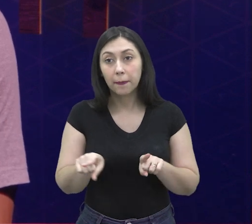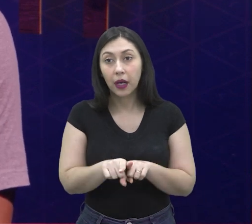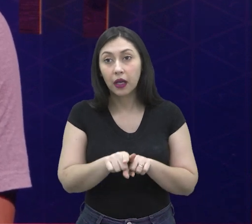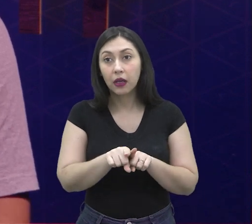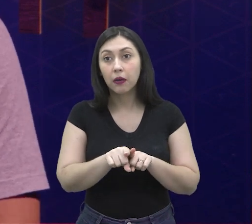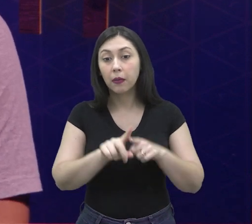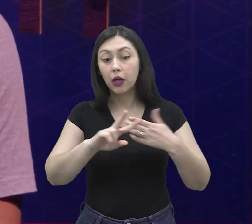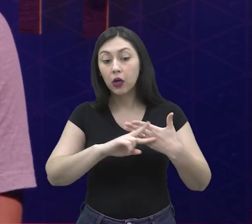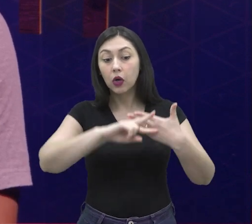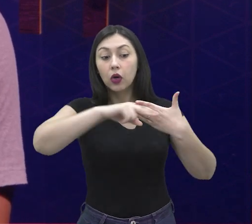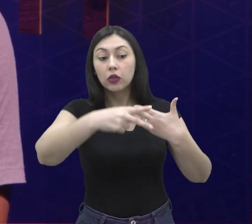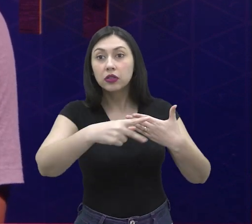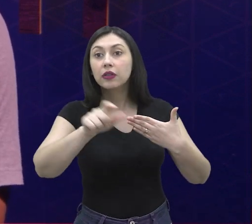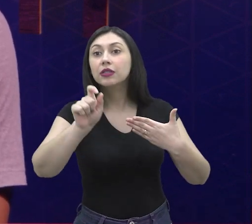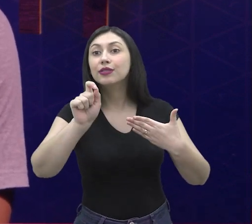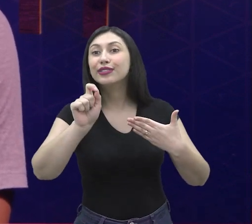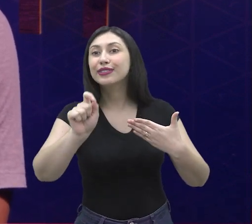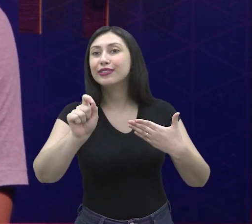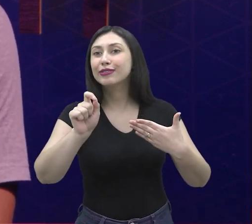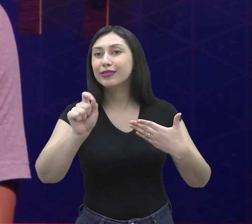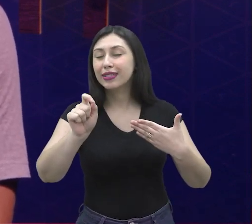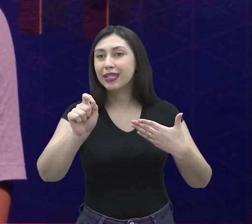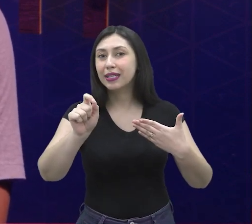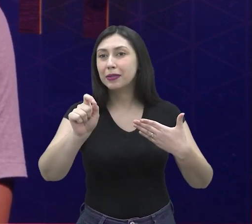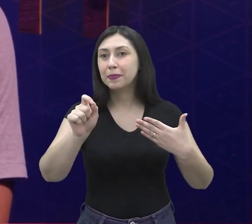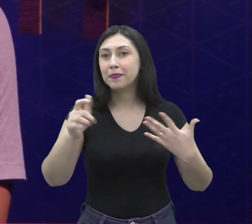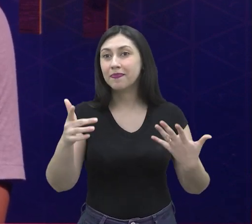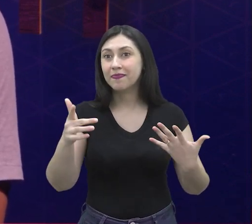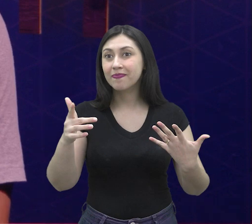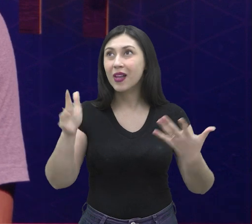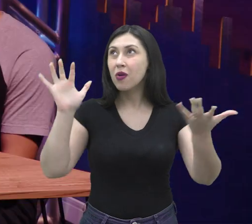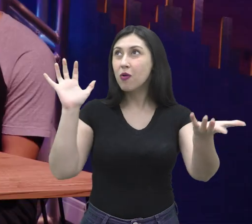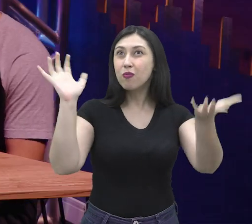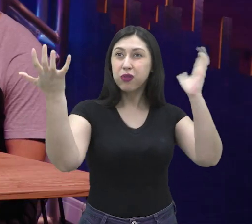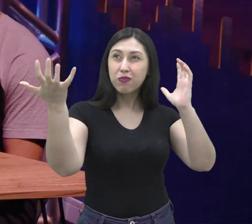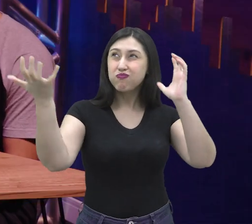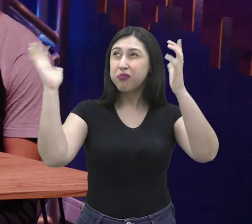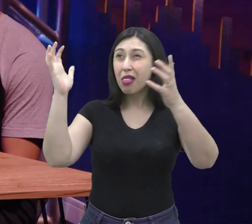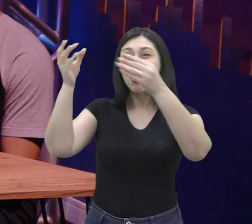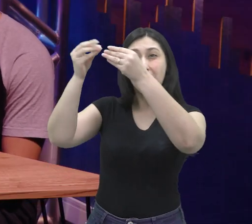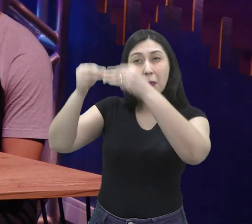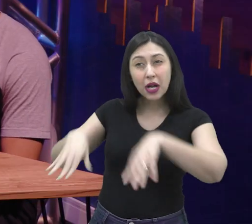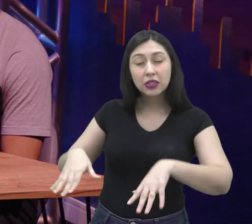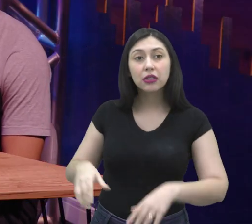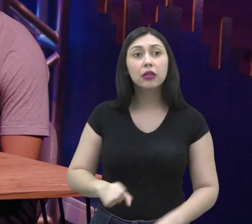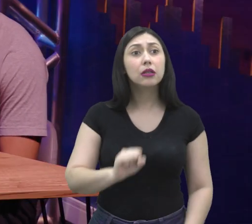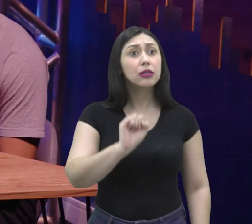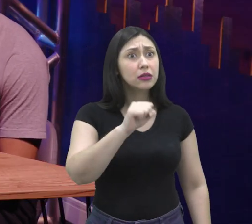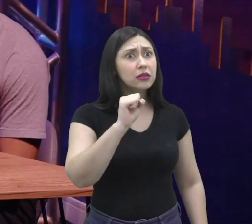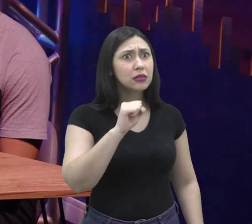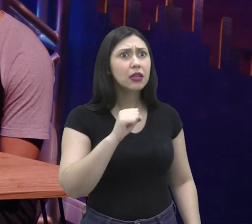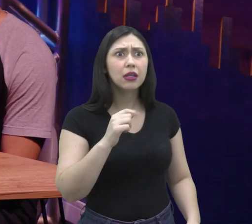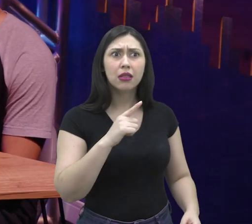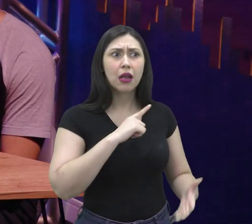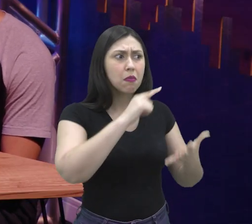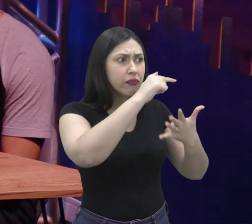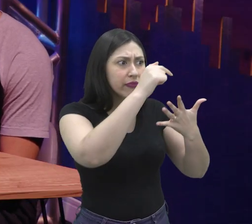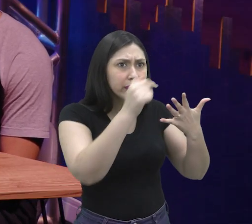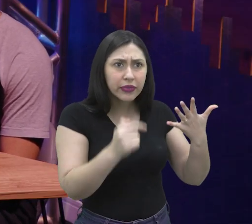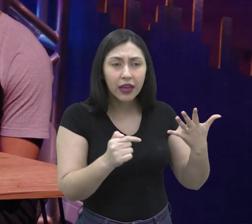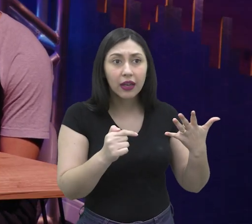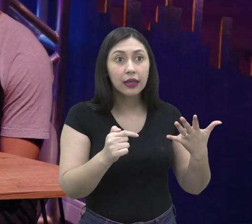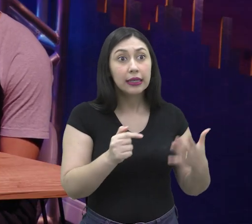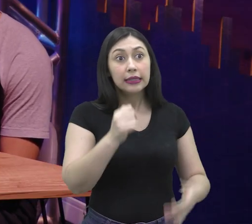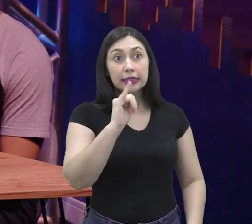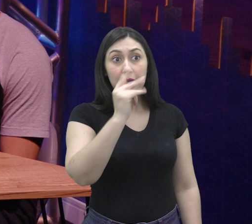em outro tema que é o próprio impacto ao clima, né? Não, com certeza, tem níveis disso, né? Pode levar à